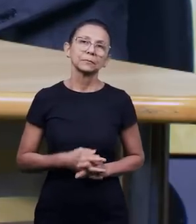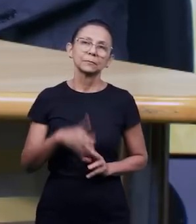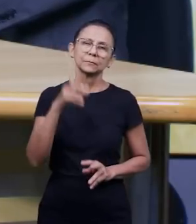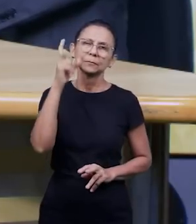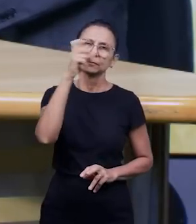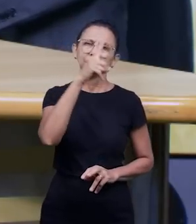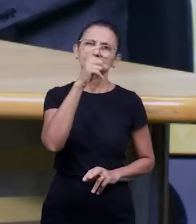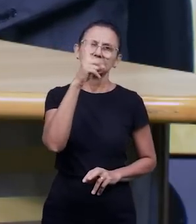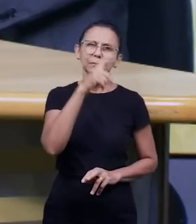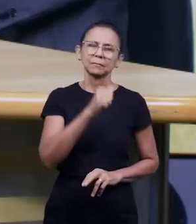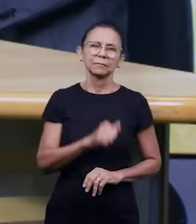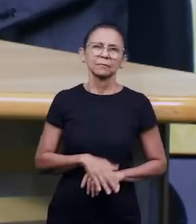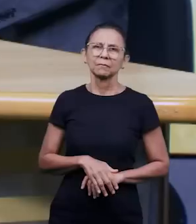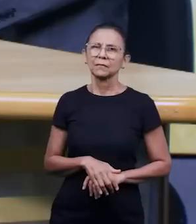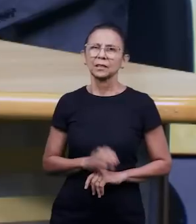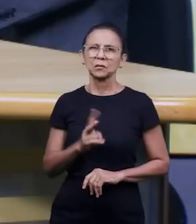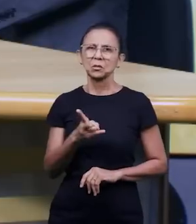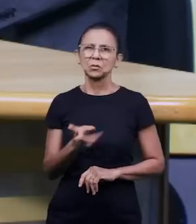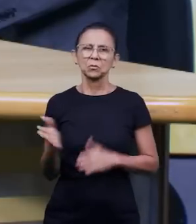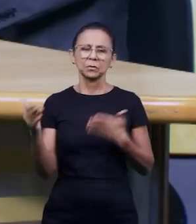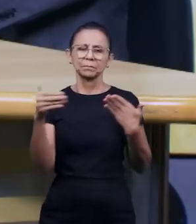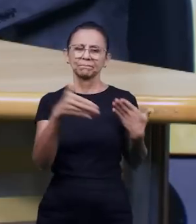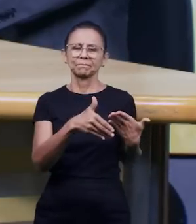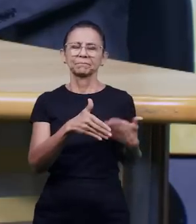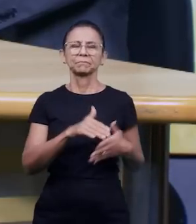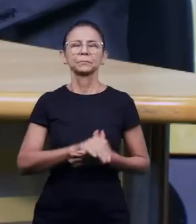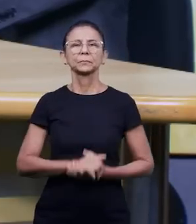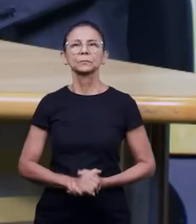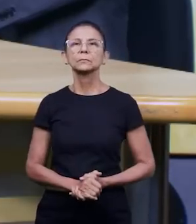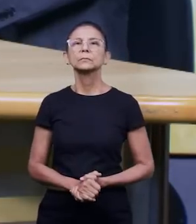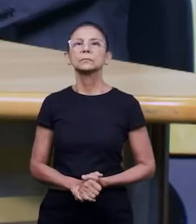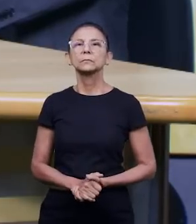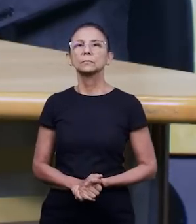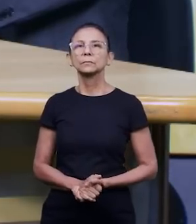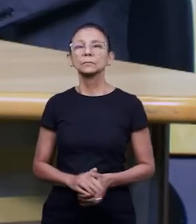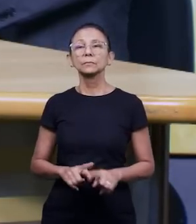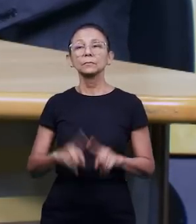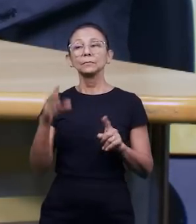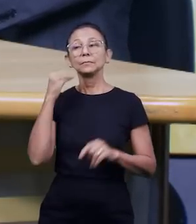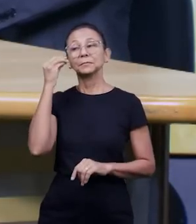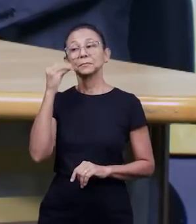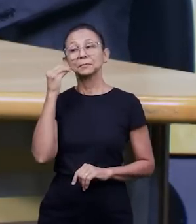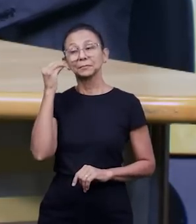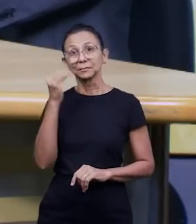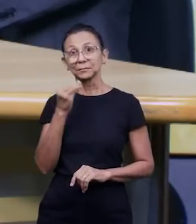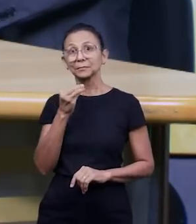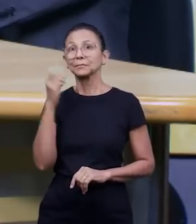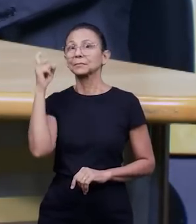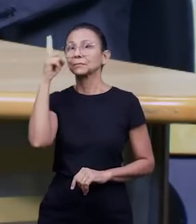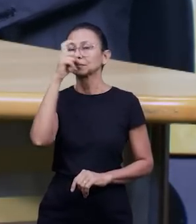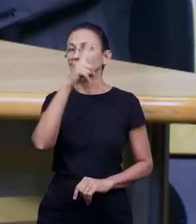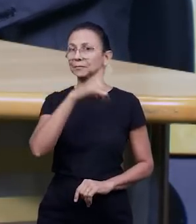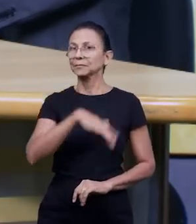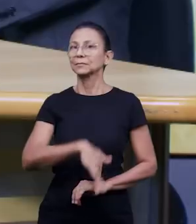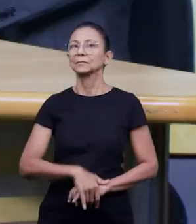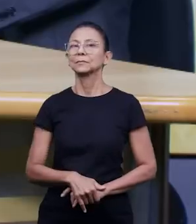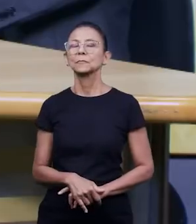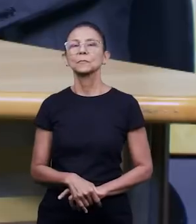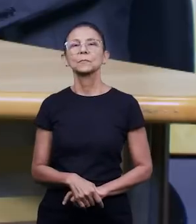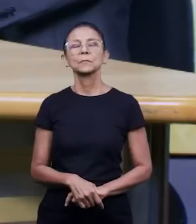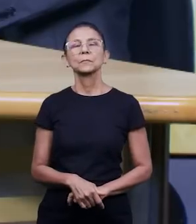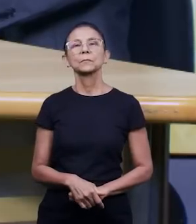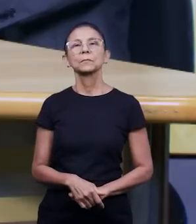porque quando o Espírito Santo fala, Josias, o Espírito Santo não fala para te julgar, nem para te destruir, ele